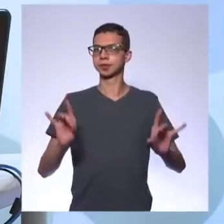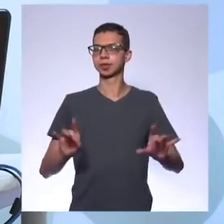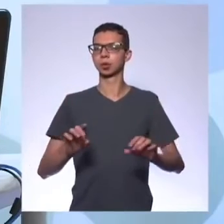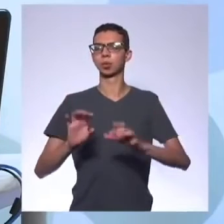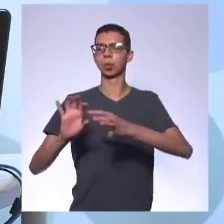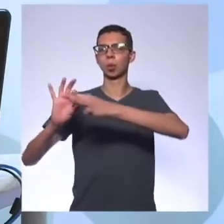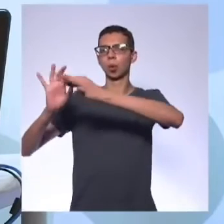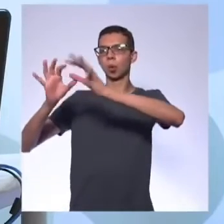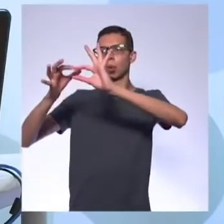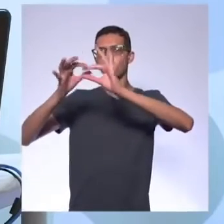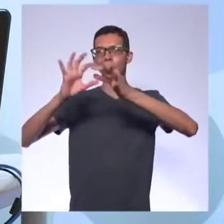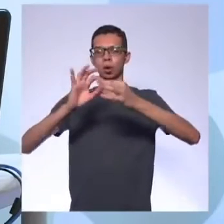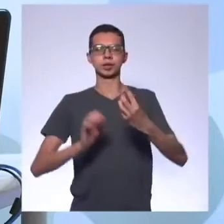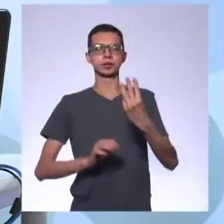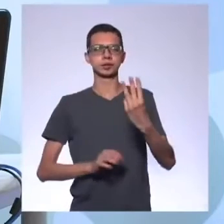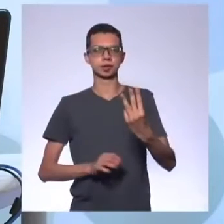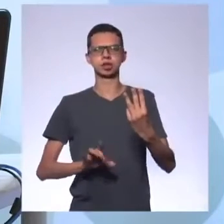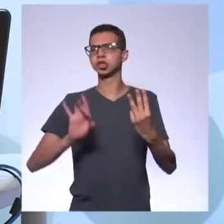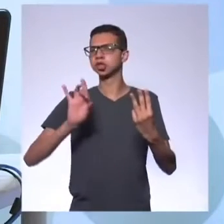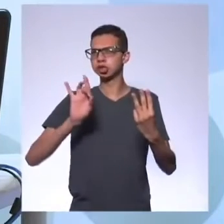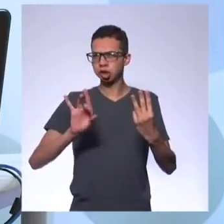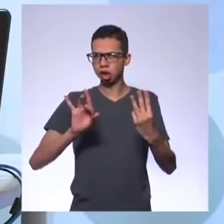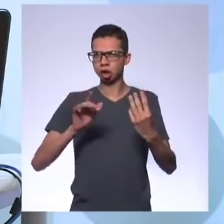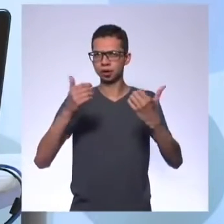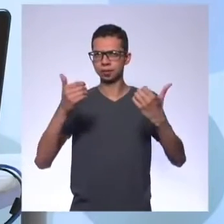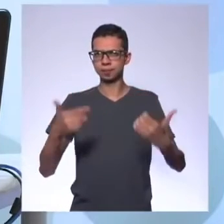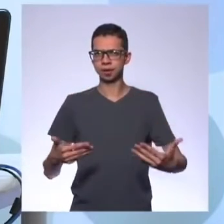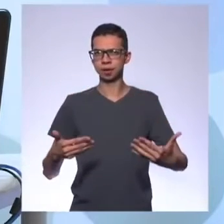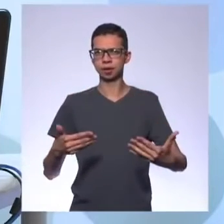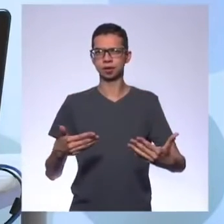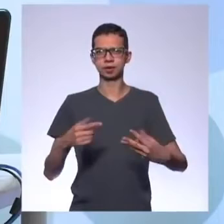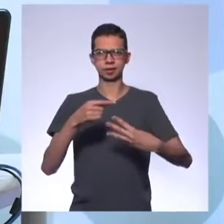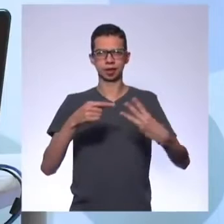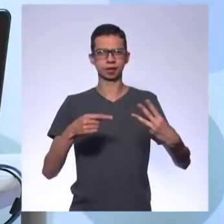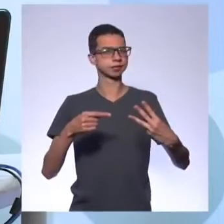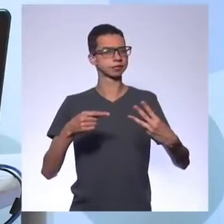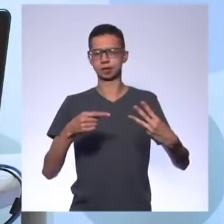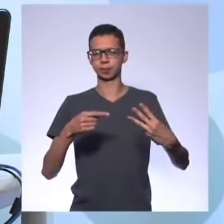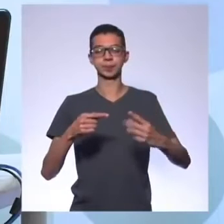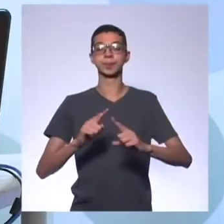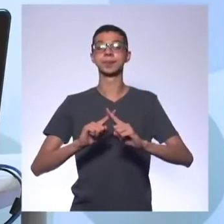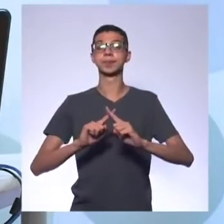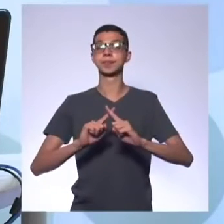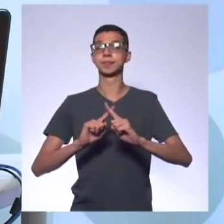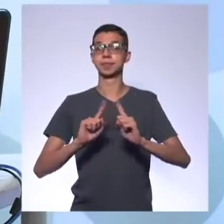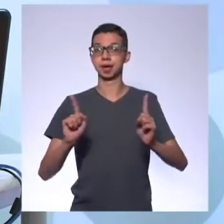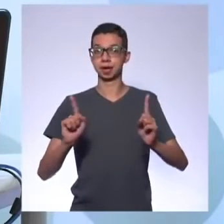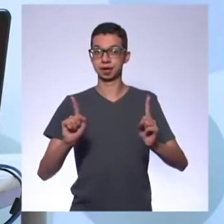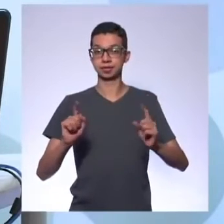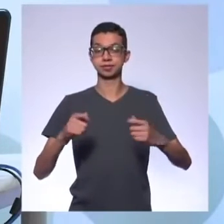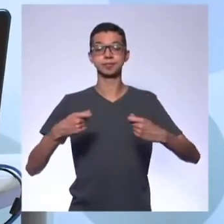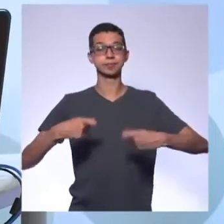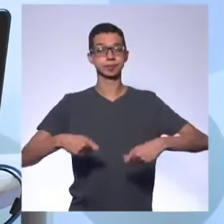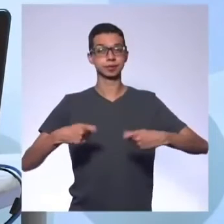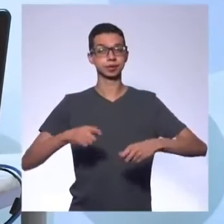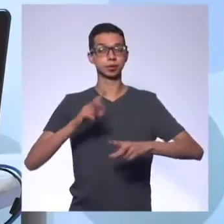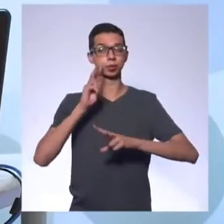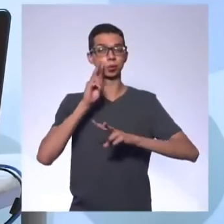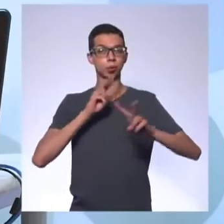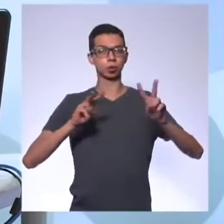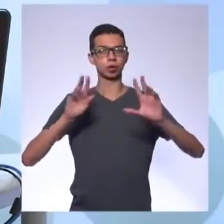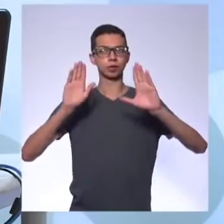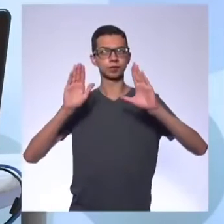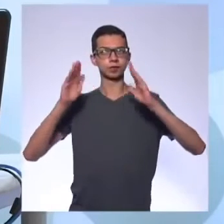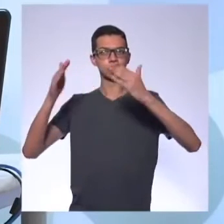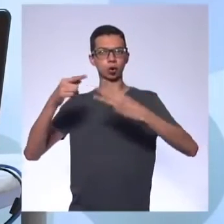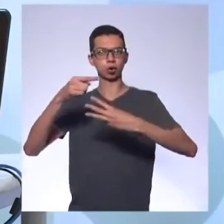Não que nós só vamos, isso não quer dizer que nós só vamos discutir esses 3 continentes, mas nós temos que ter um olhar voltado para esses